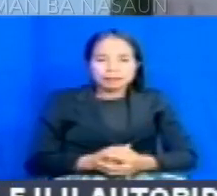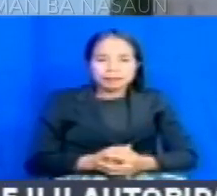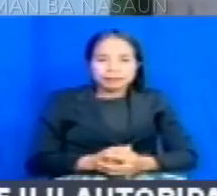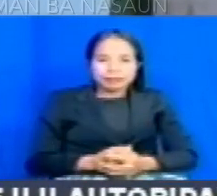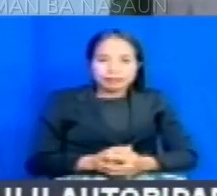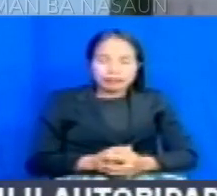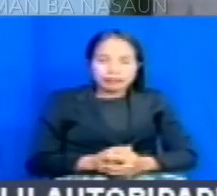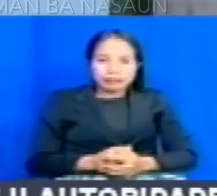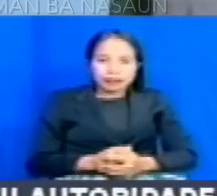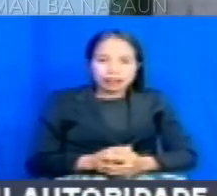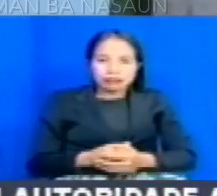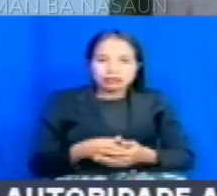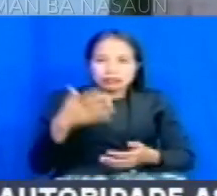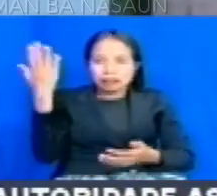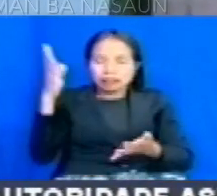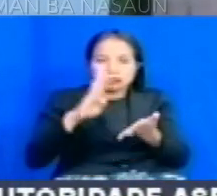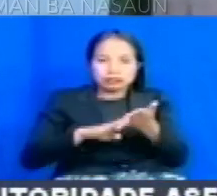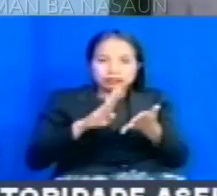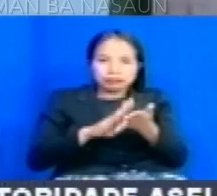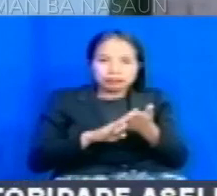Nia iha amni escola, nia